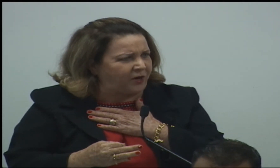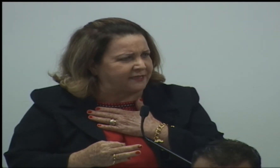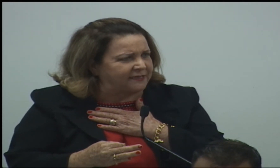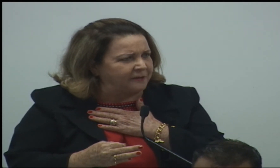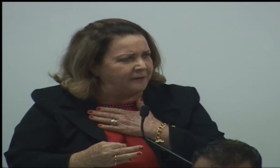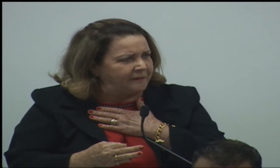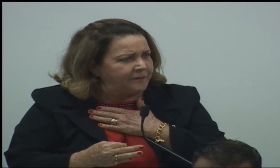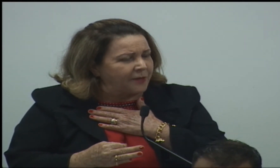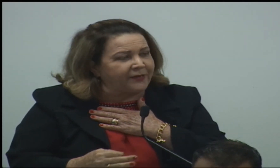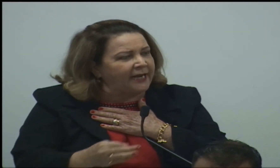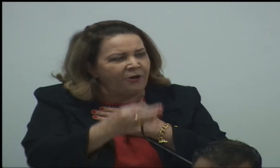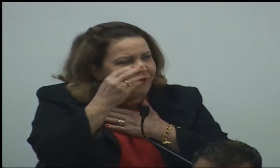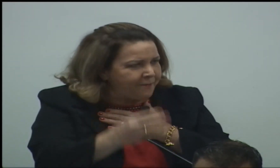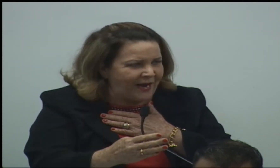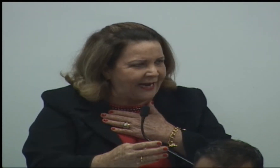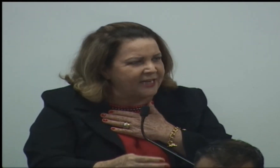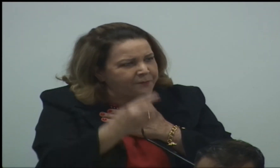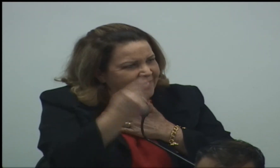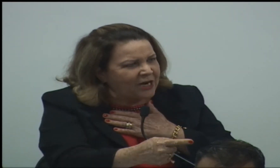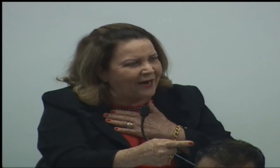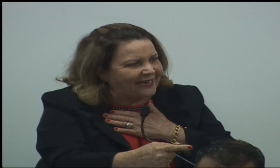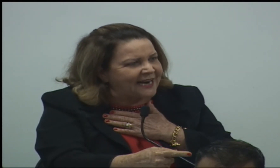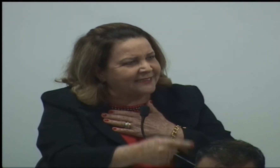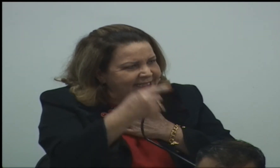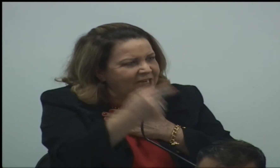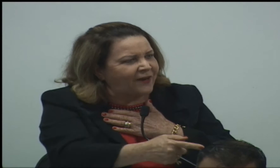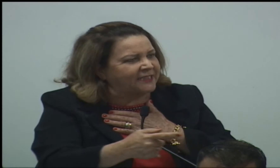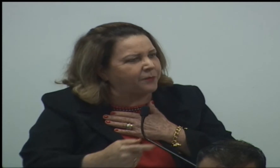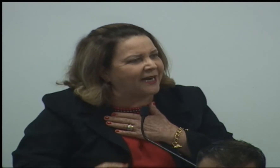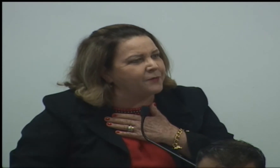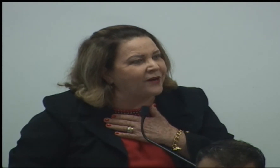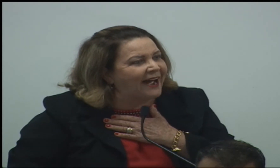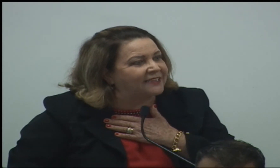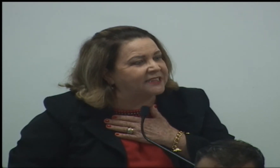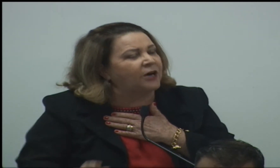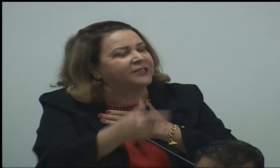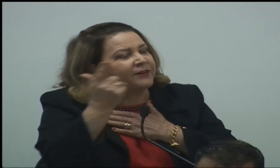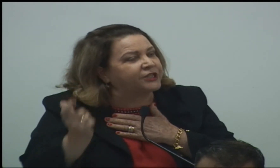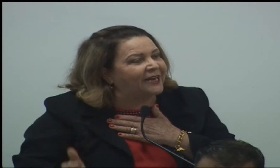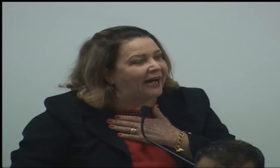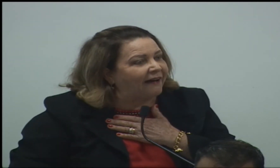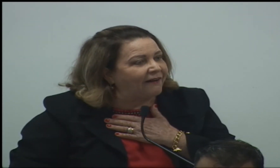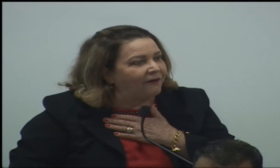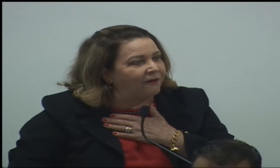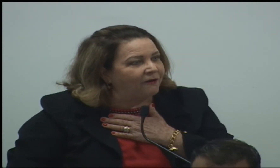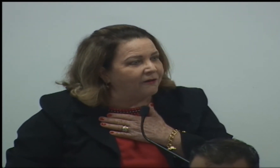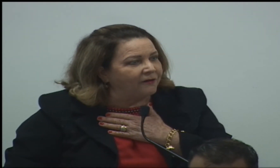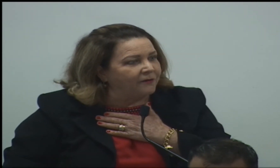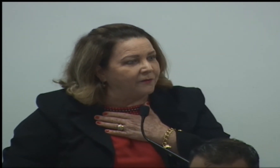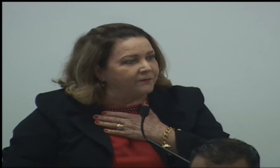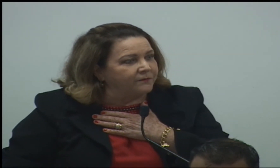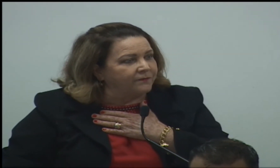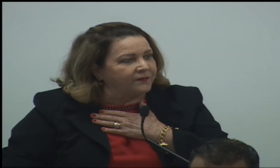aquelas respostas. Porque ele não vai pagar, ele já perdeu a carta e ele vai ter que pagar R$1.000. E de onde ele vai tirar?